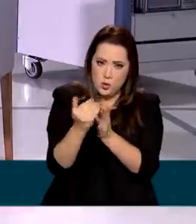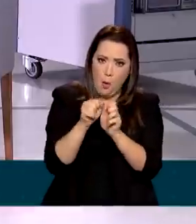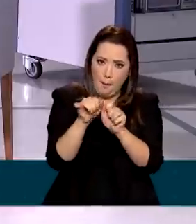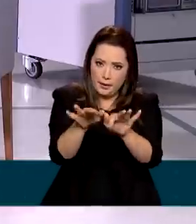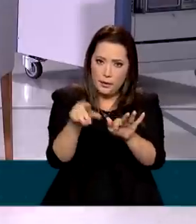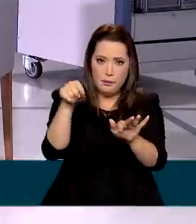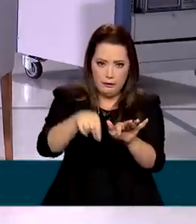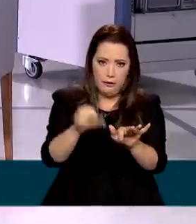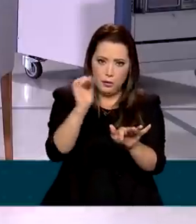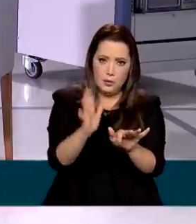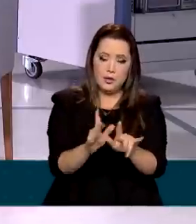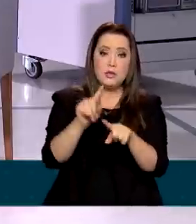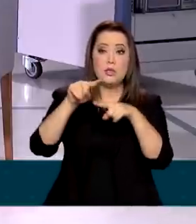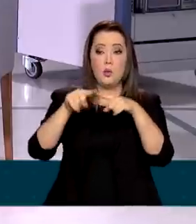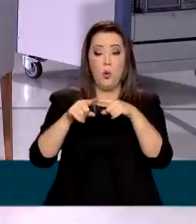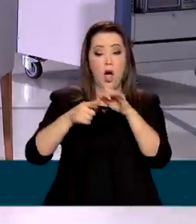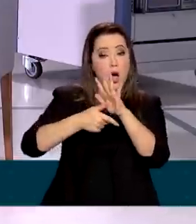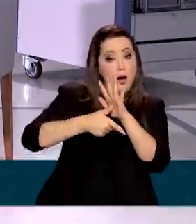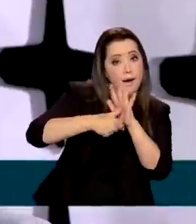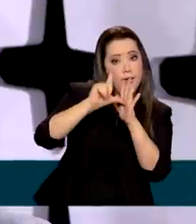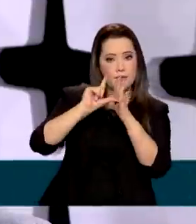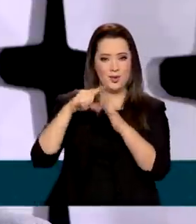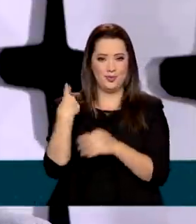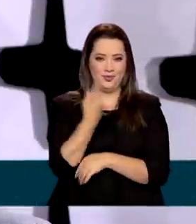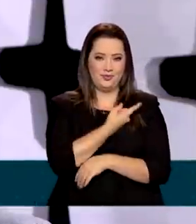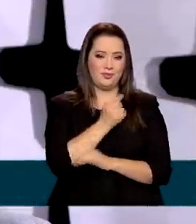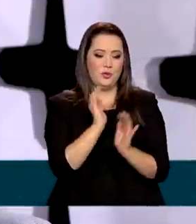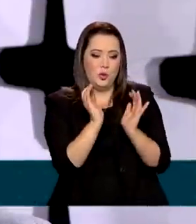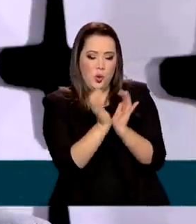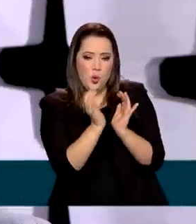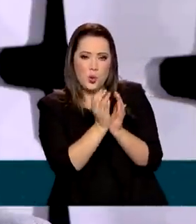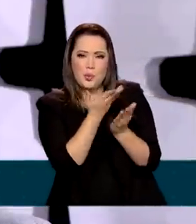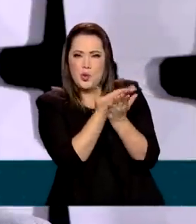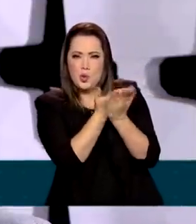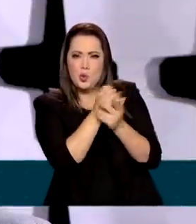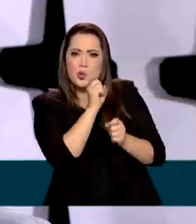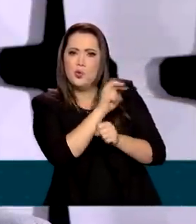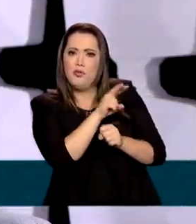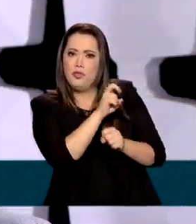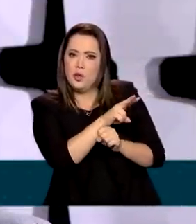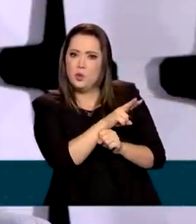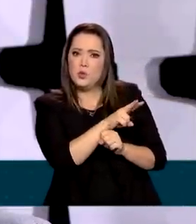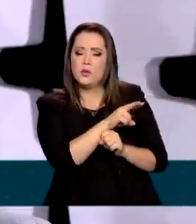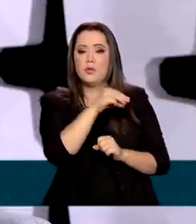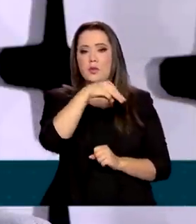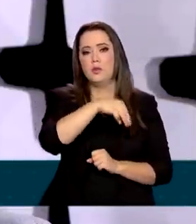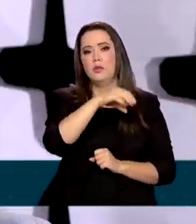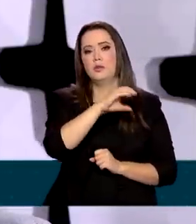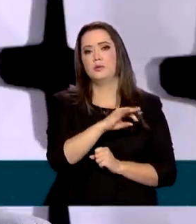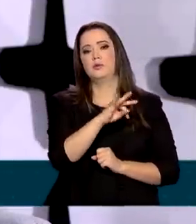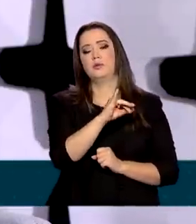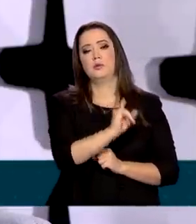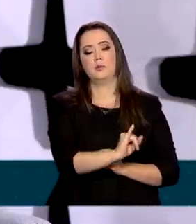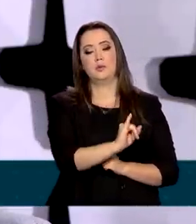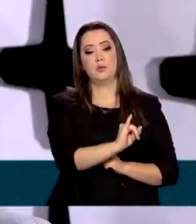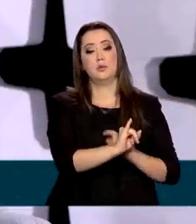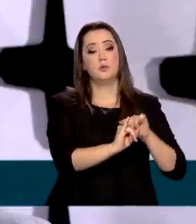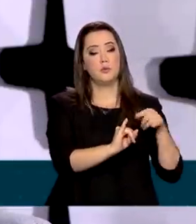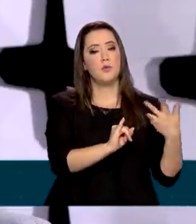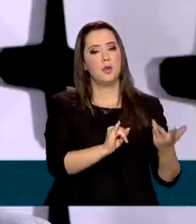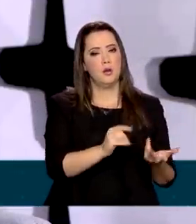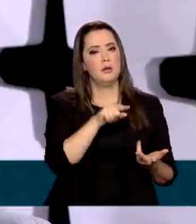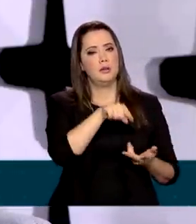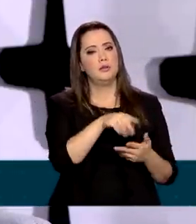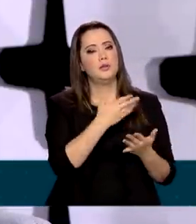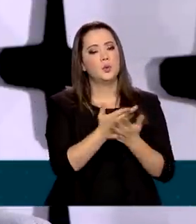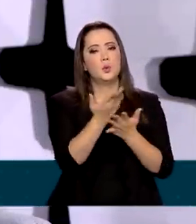tínhamos estabelecido a rede vírus MCTI. A rede vírus MCTI é uma rede de pesquisadores, especialistas em vírus emergentes,